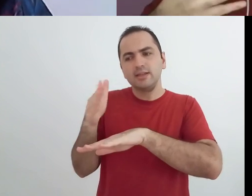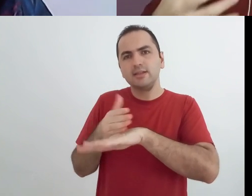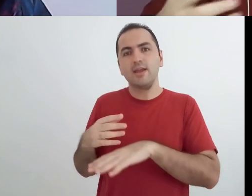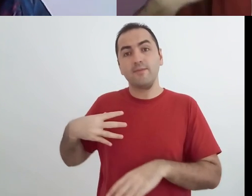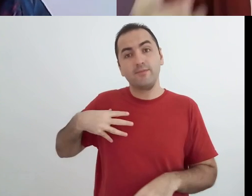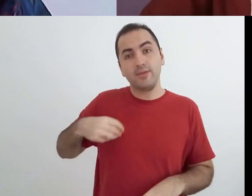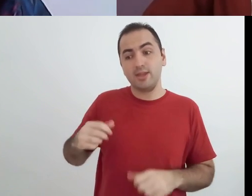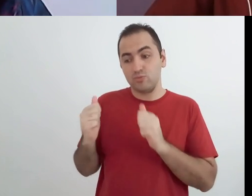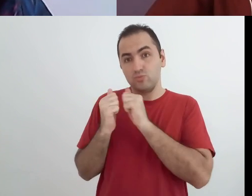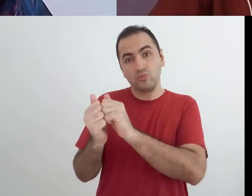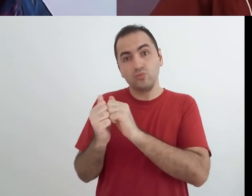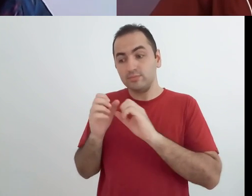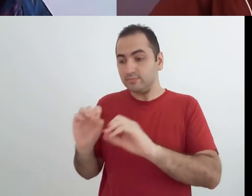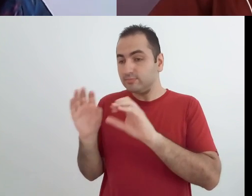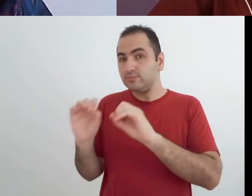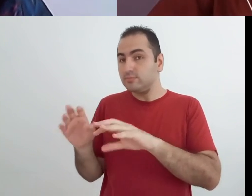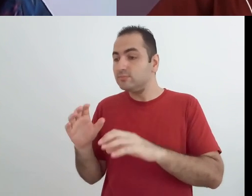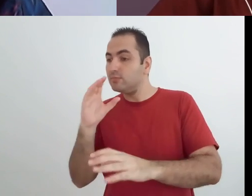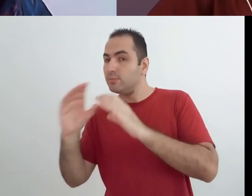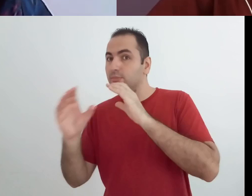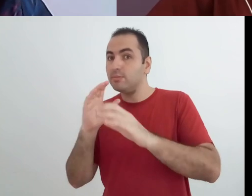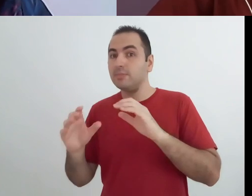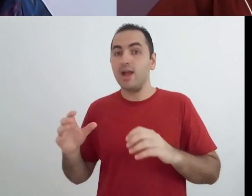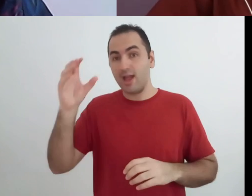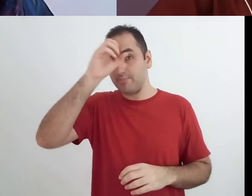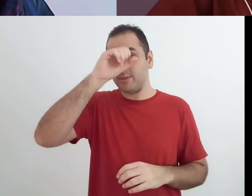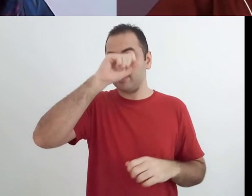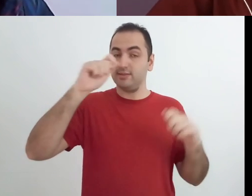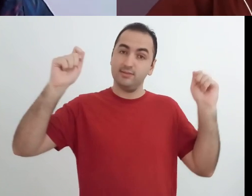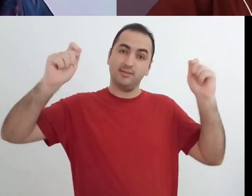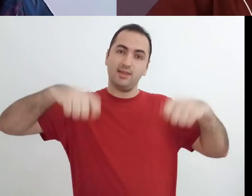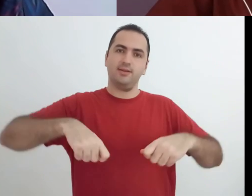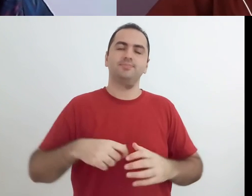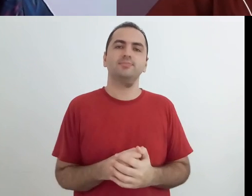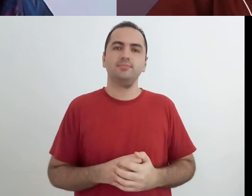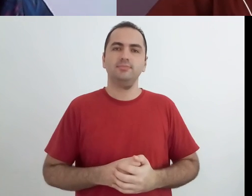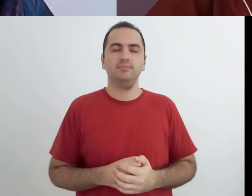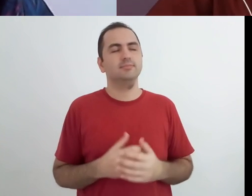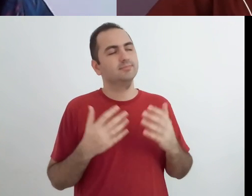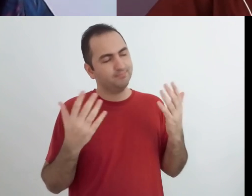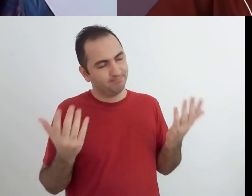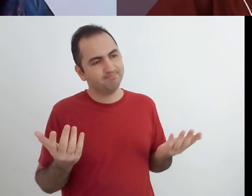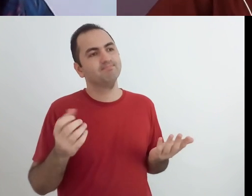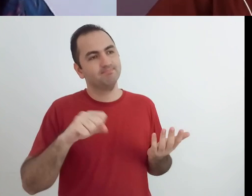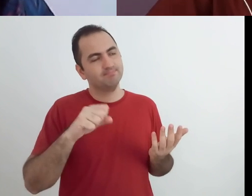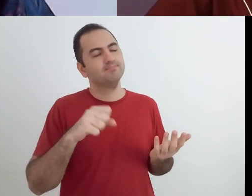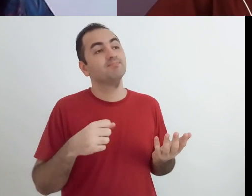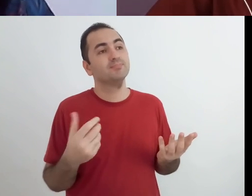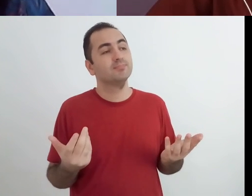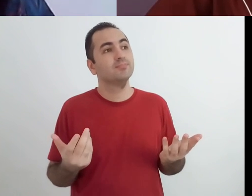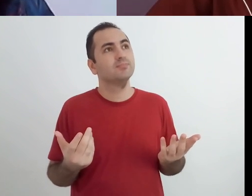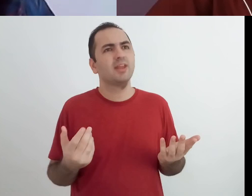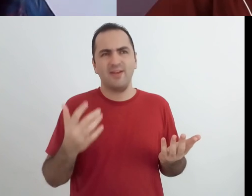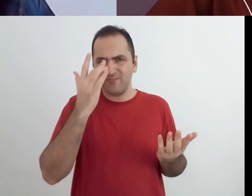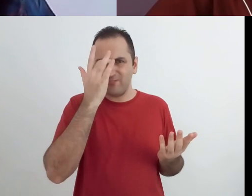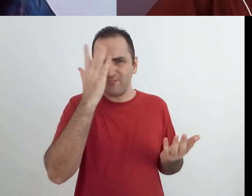com a prática, aí você consegue aprender. A gente não quer dizer que vai ser fácil, porque não vai